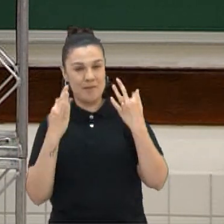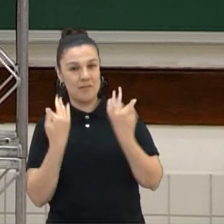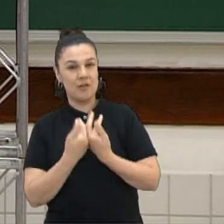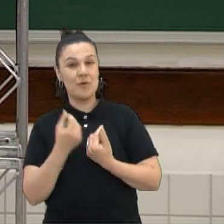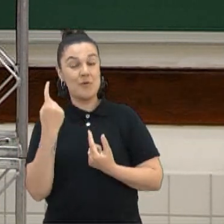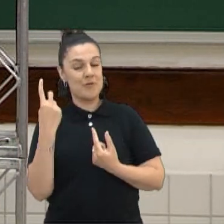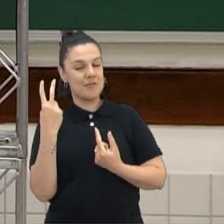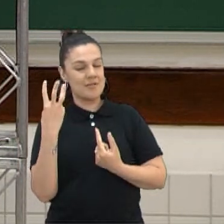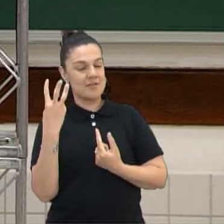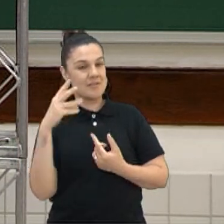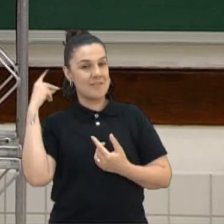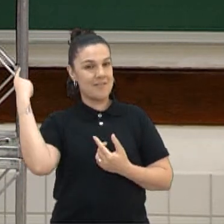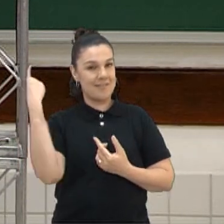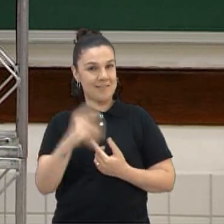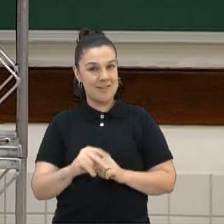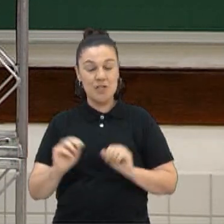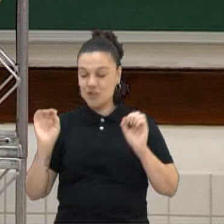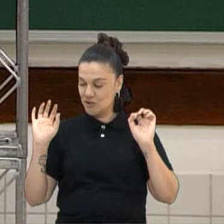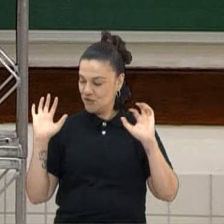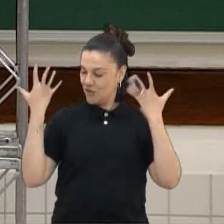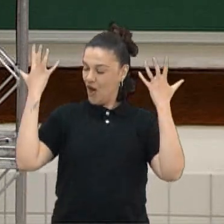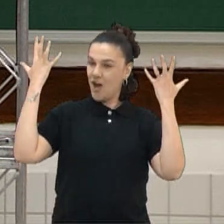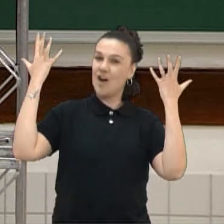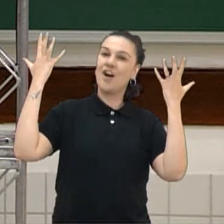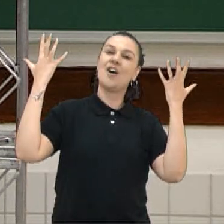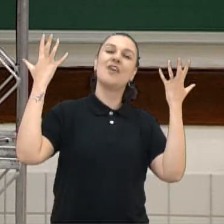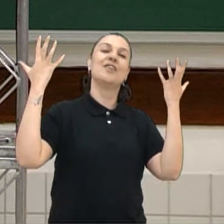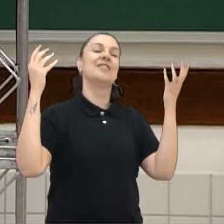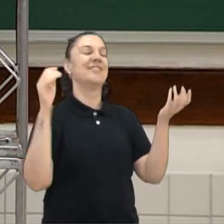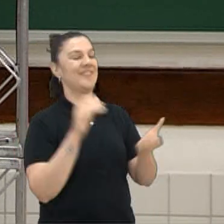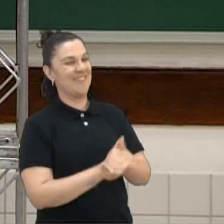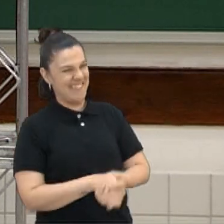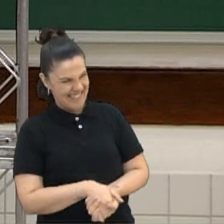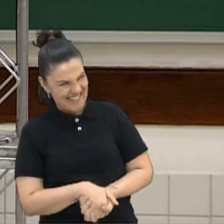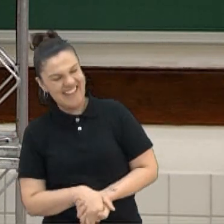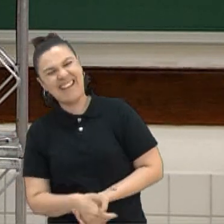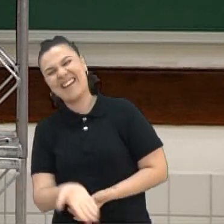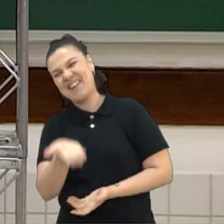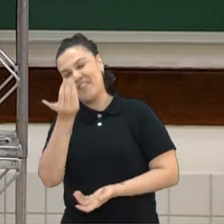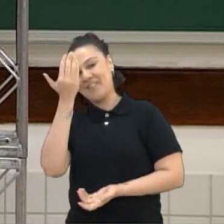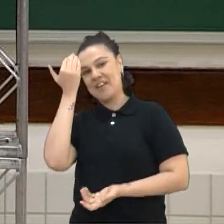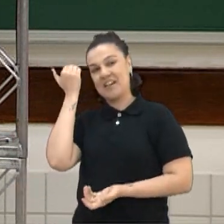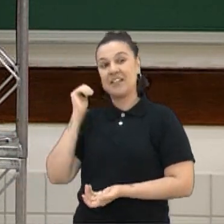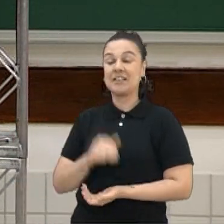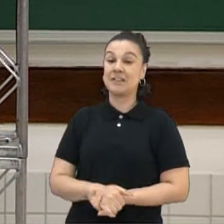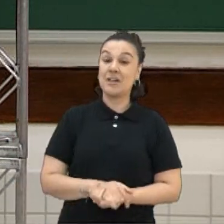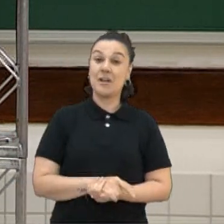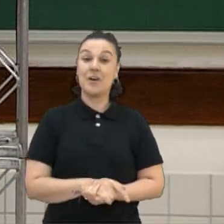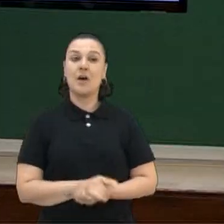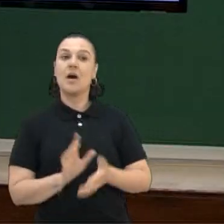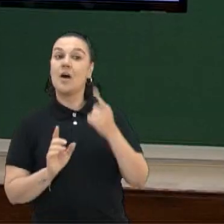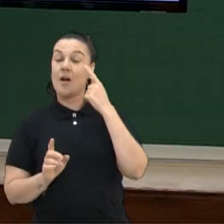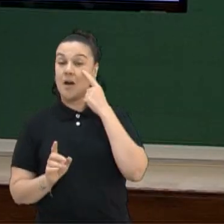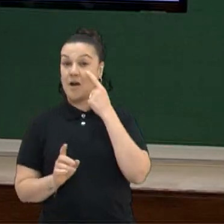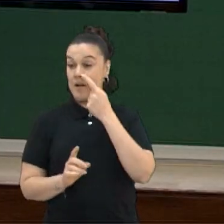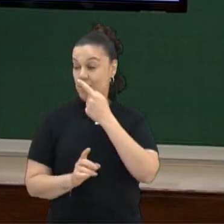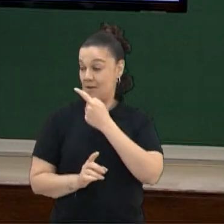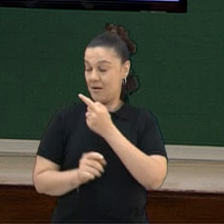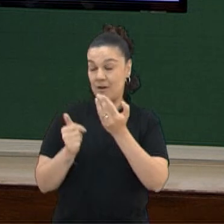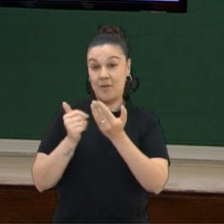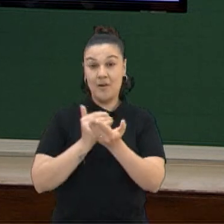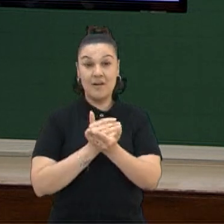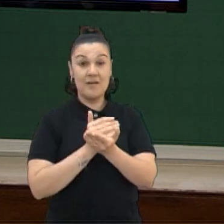junto. 1, 2, 3, galera aí. Show, pessoal! Vem comigo então, produção, para a câmera 2. Para a